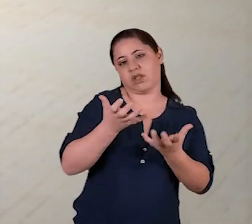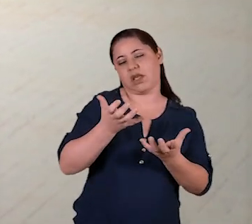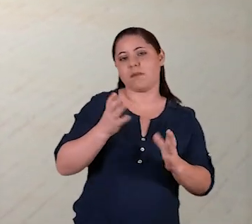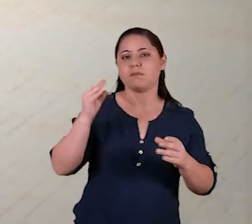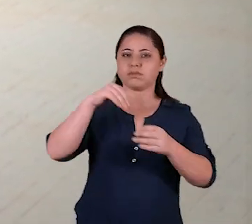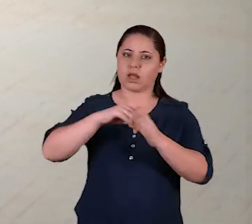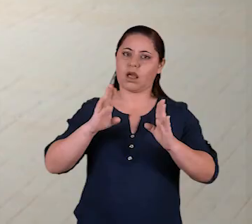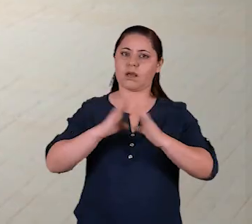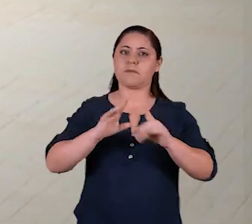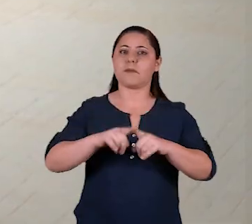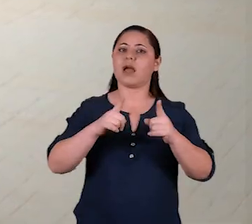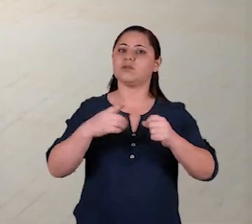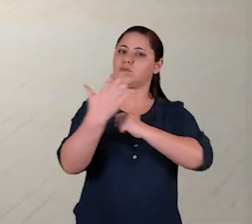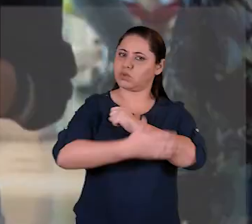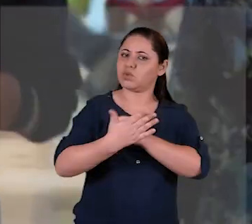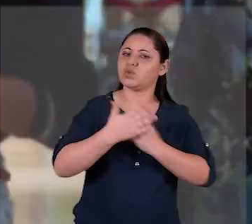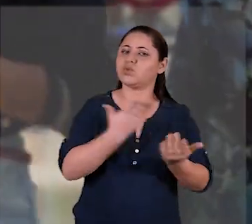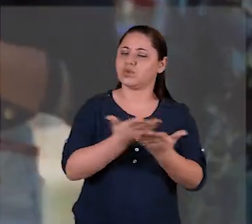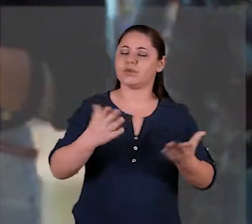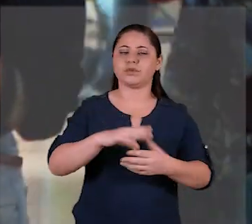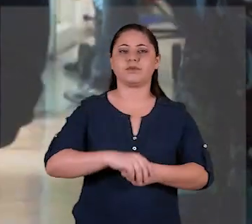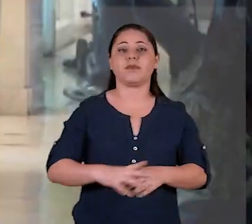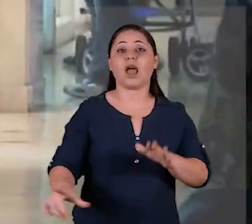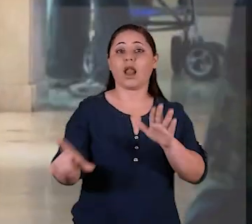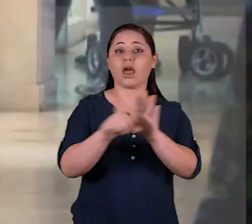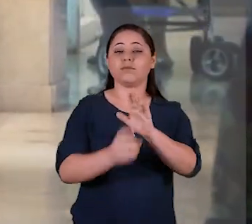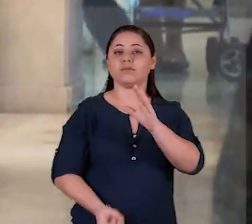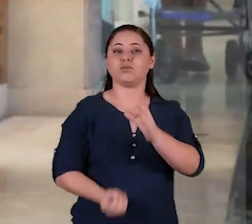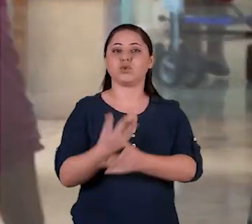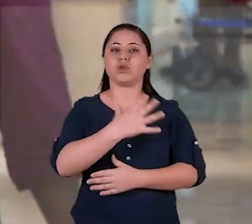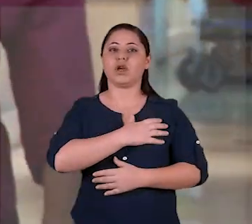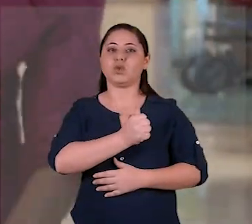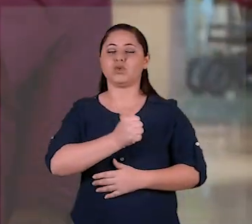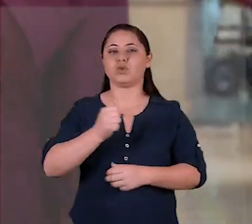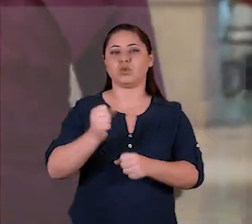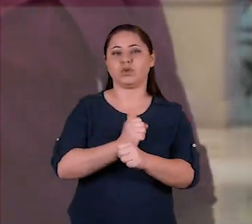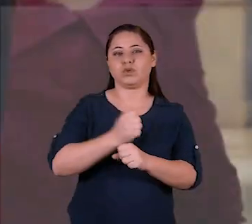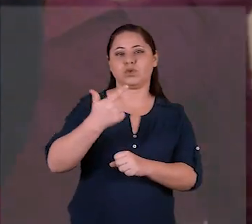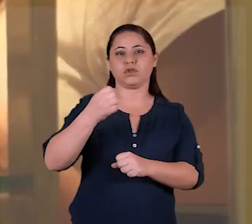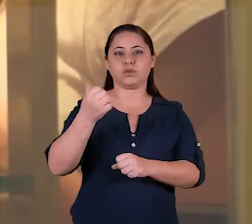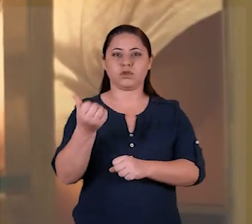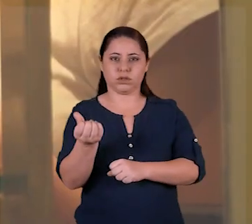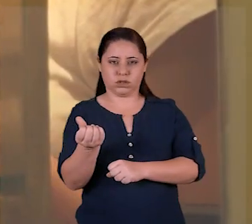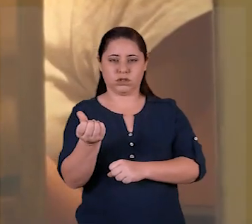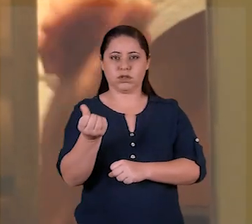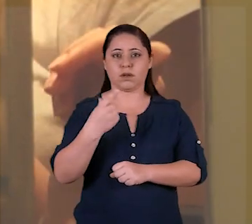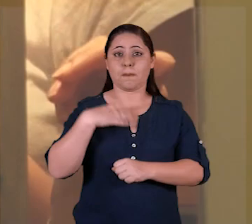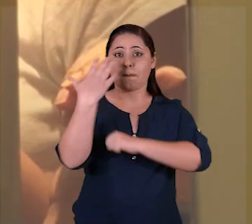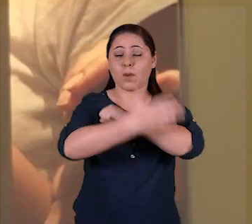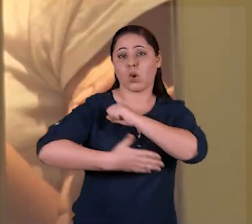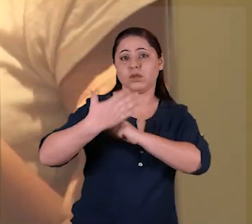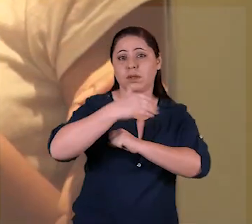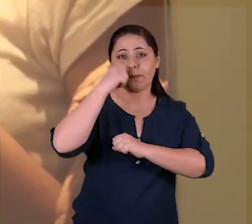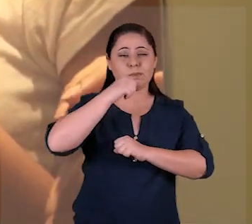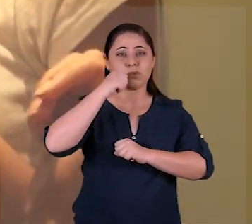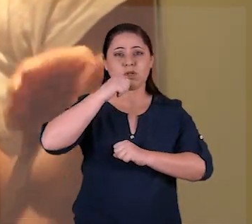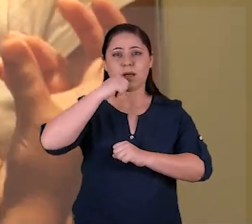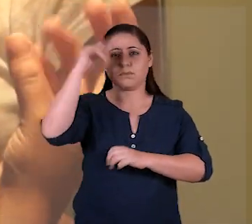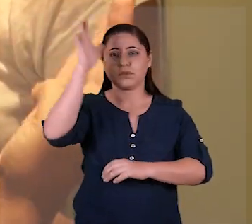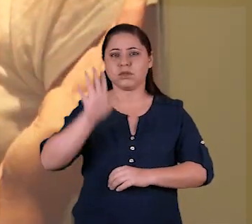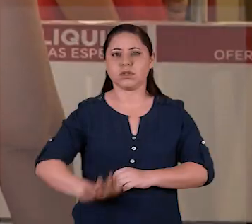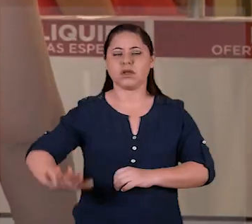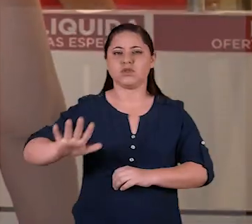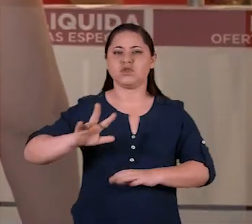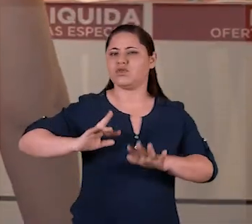casa. Mas protegeu a gente, ajudou bastante. A lei sancionada em agosto de 2006 protege as mulheres brasileiras das